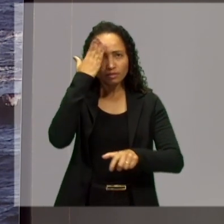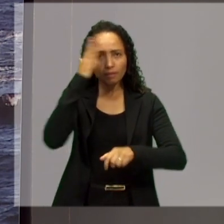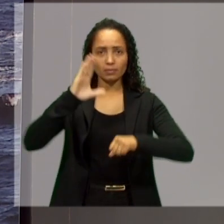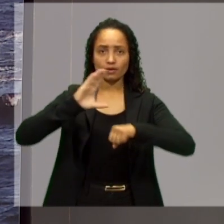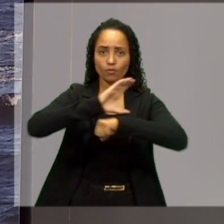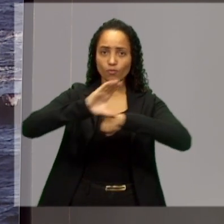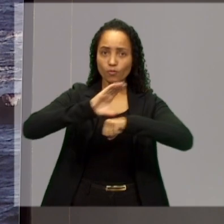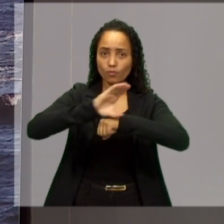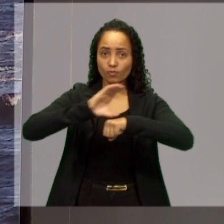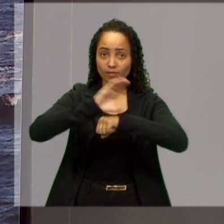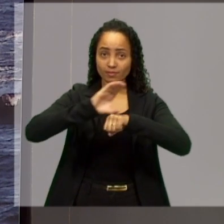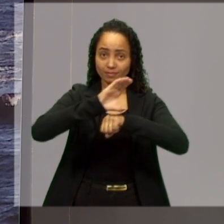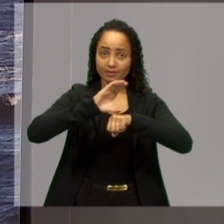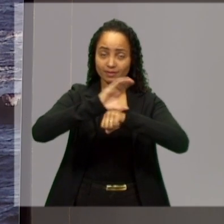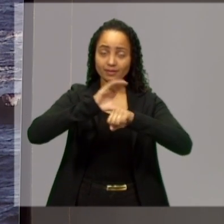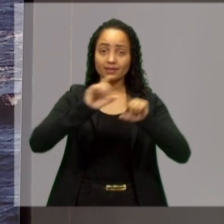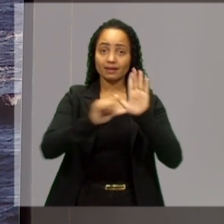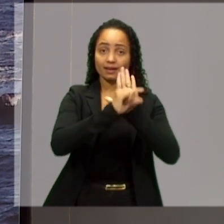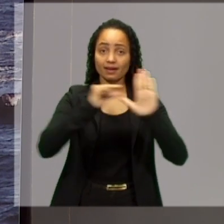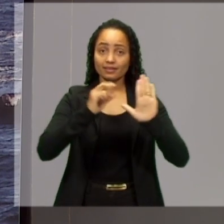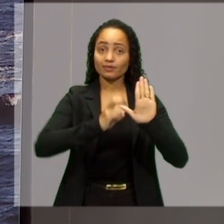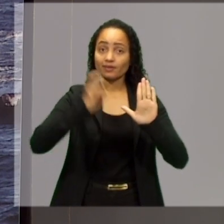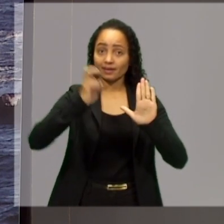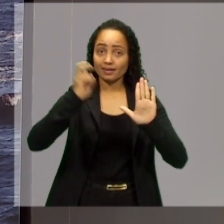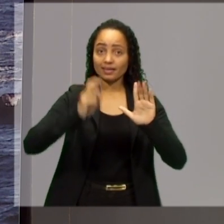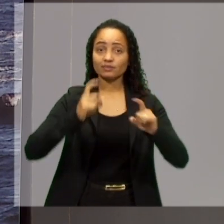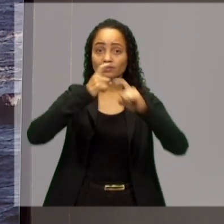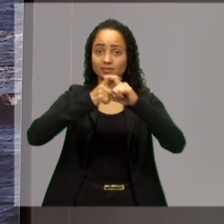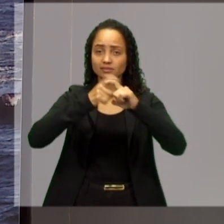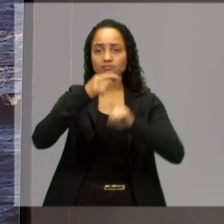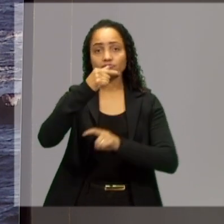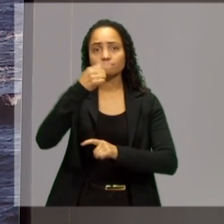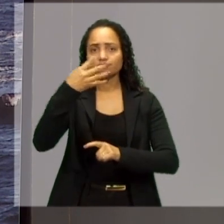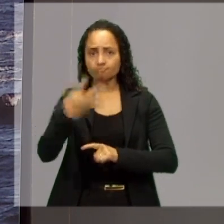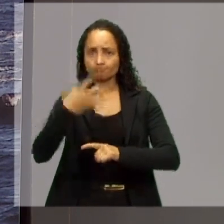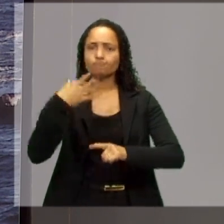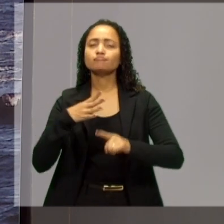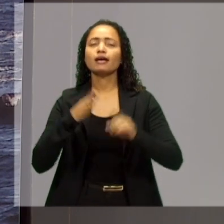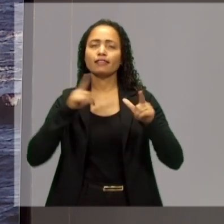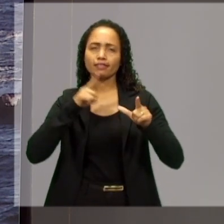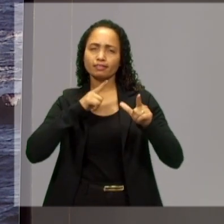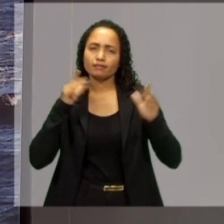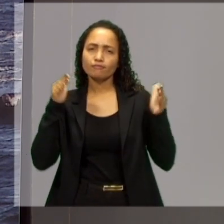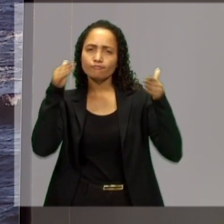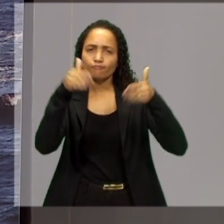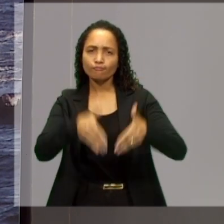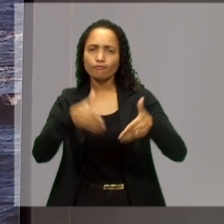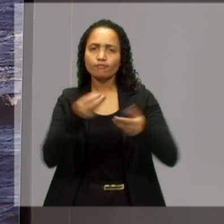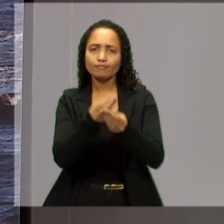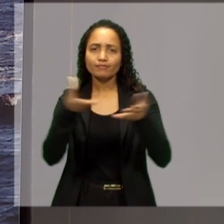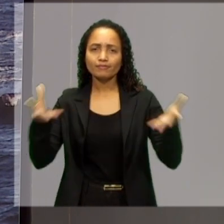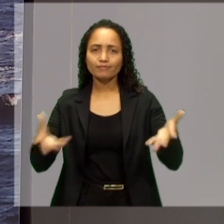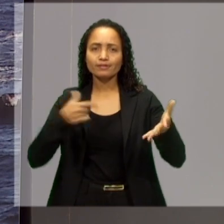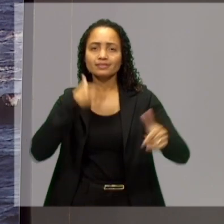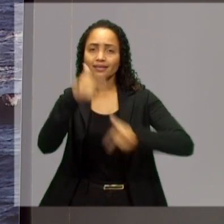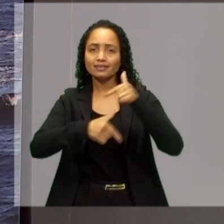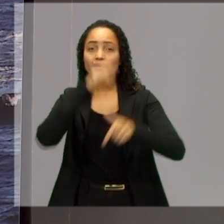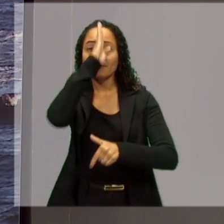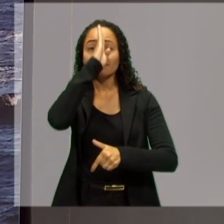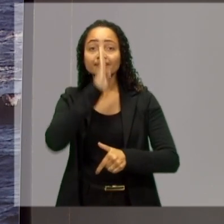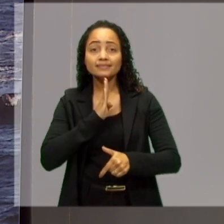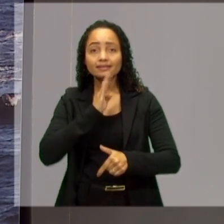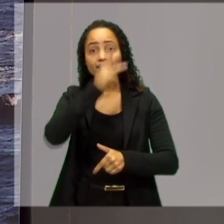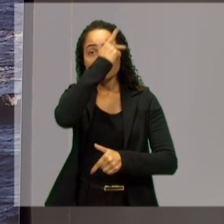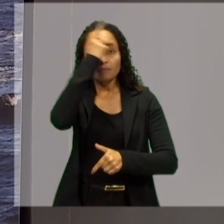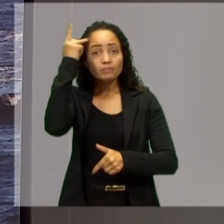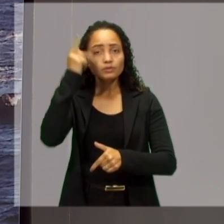em seu artigo 5º, inciso 74, garante assistência jurídica integral e gratuita para as pessoas